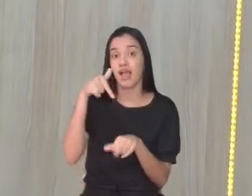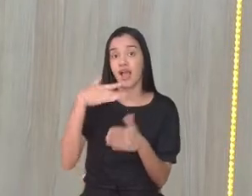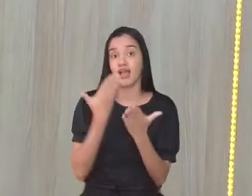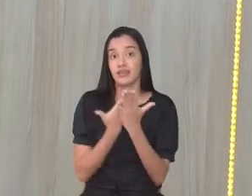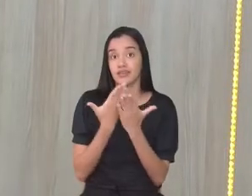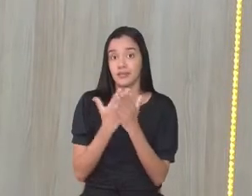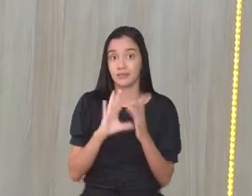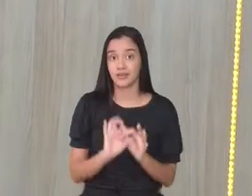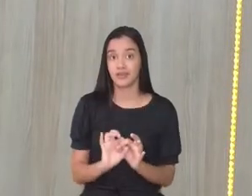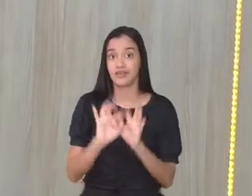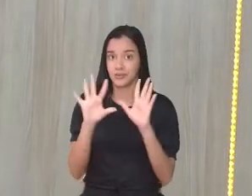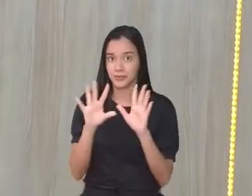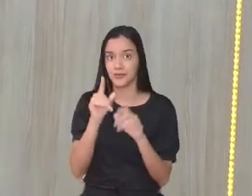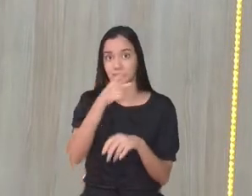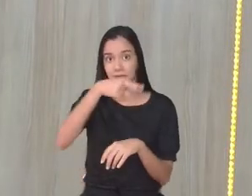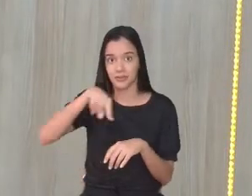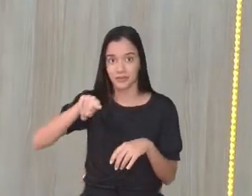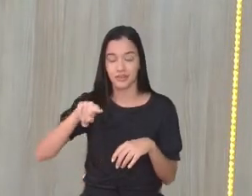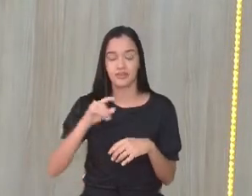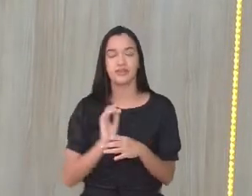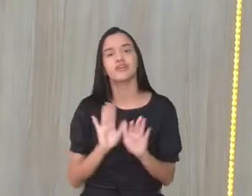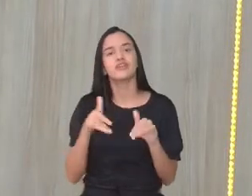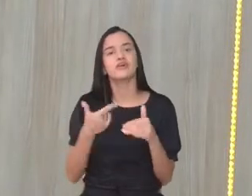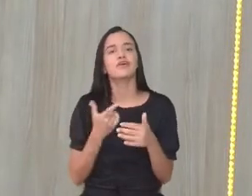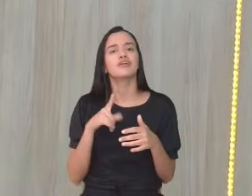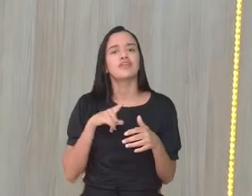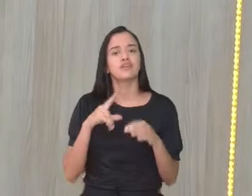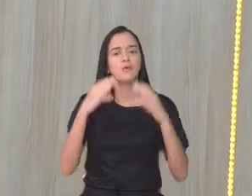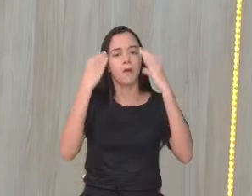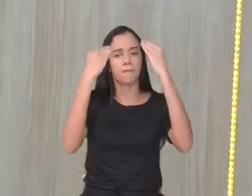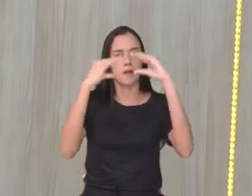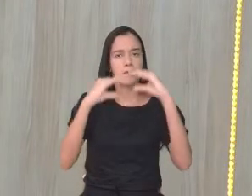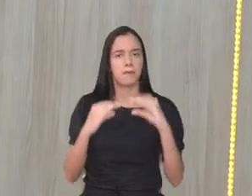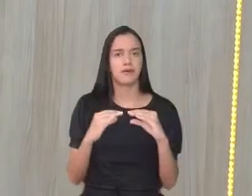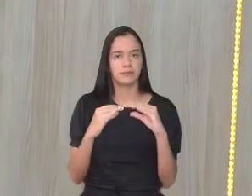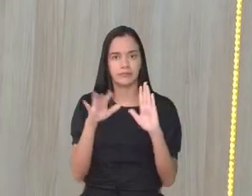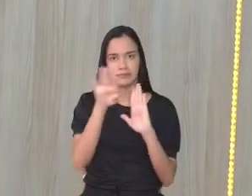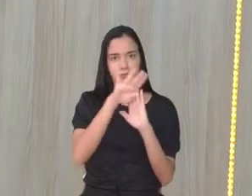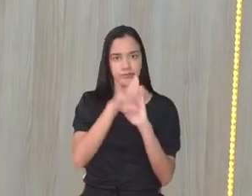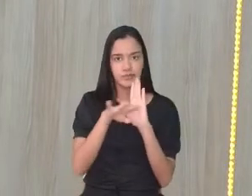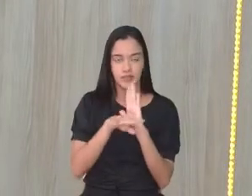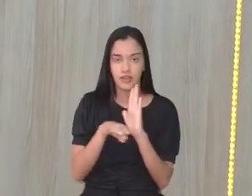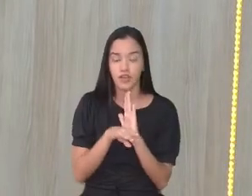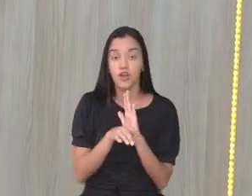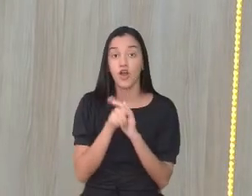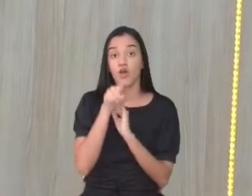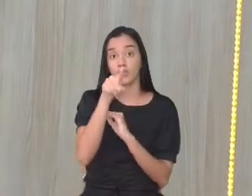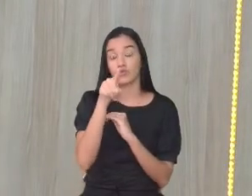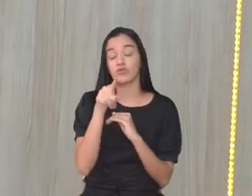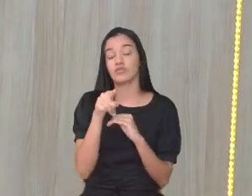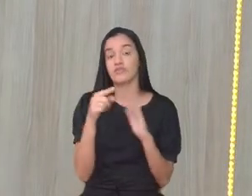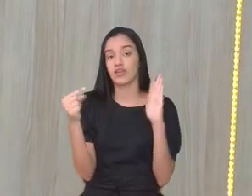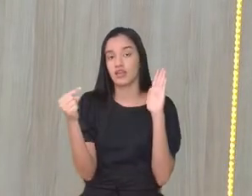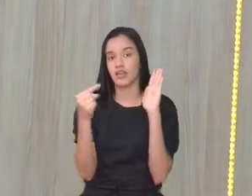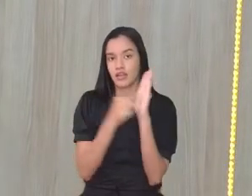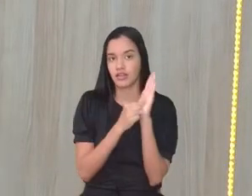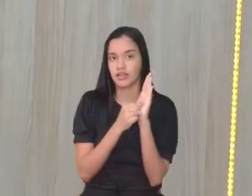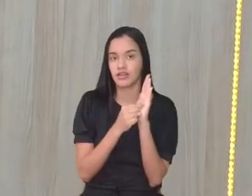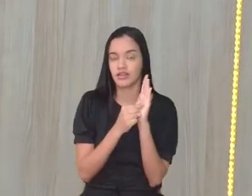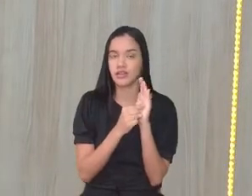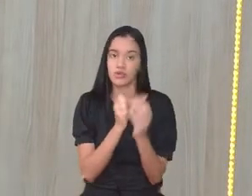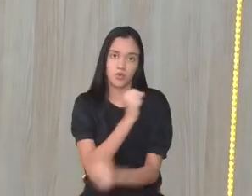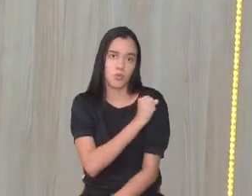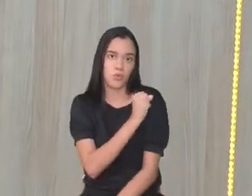estar disponível para você. Então, tem uma playlist lá do 8º ano, você vai clicar na playlist do 8º ano,